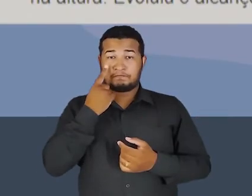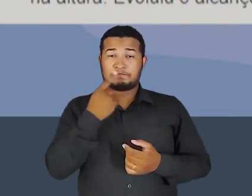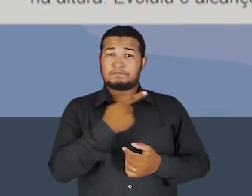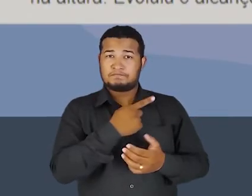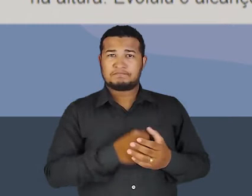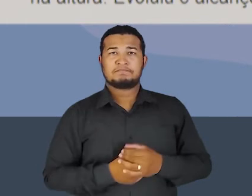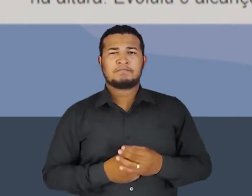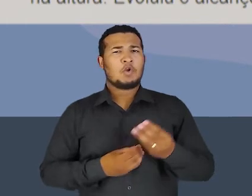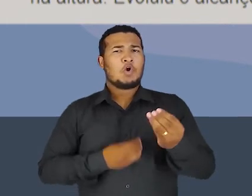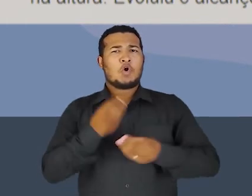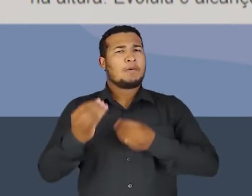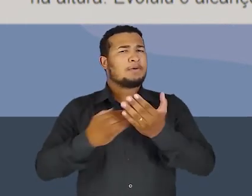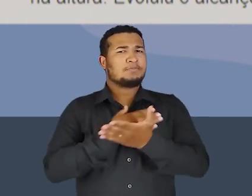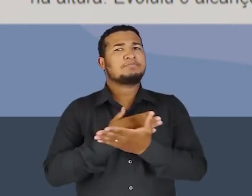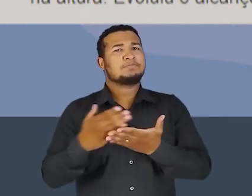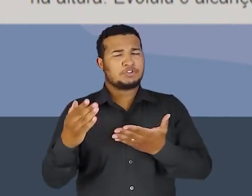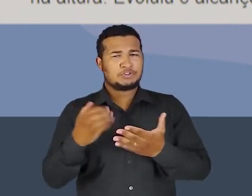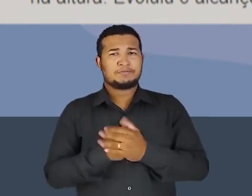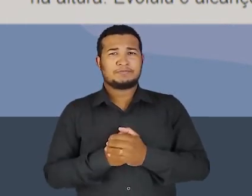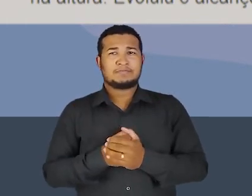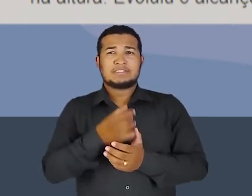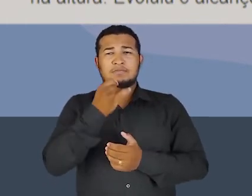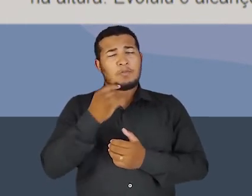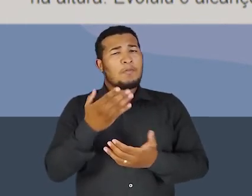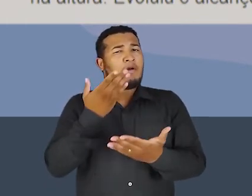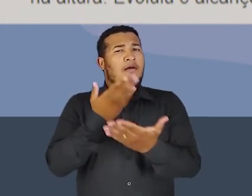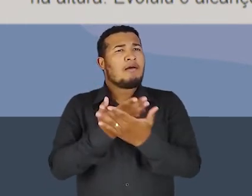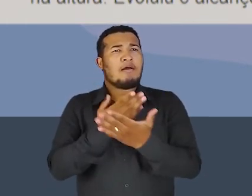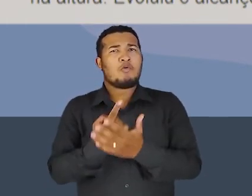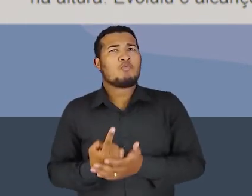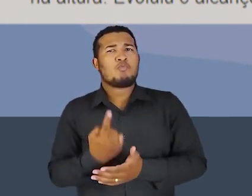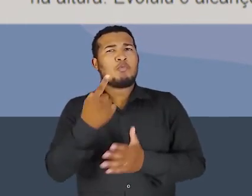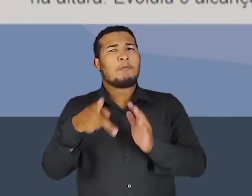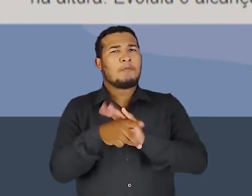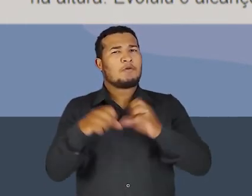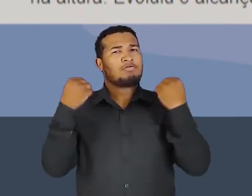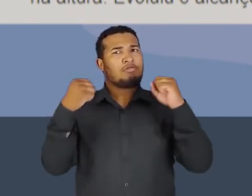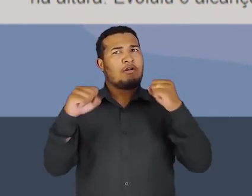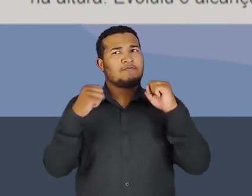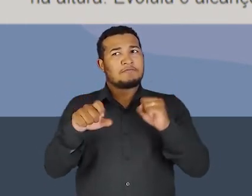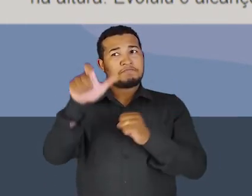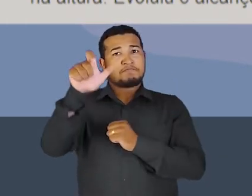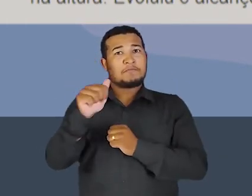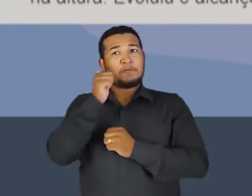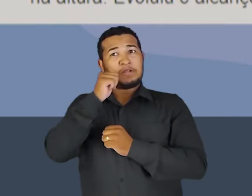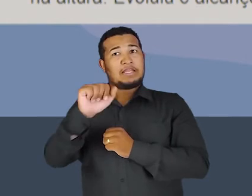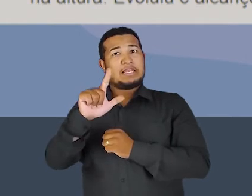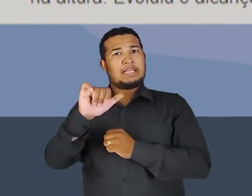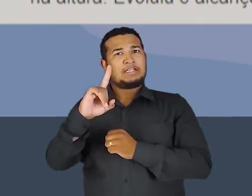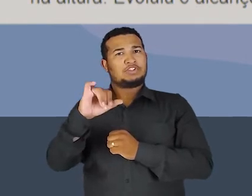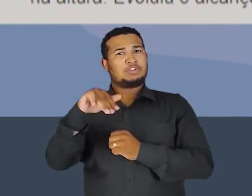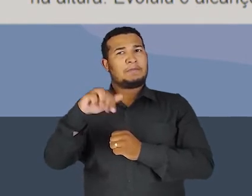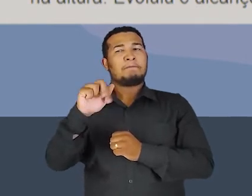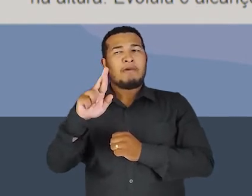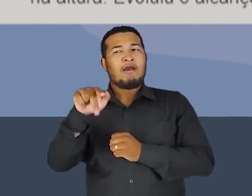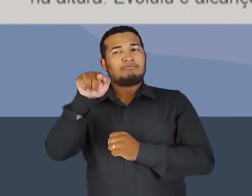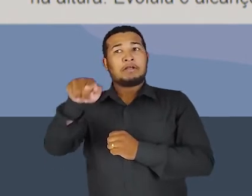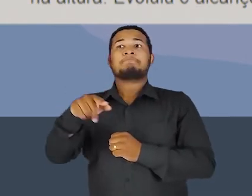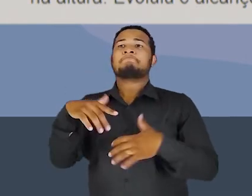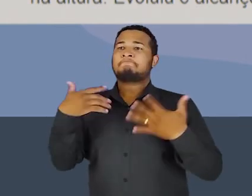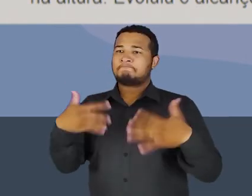tudo começou. Uma aula de educação física foi o suficiente para Lidmar Antônio Marques. Ali,